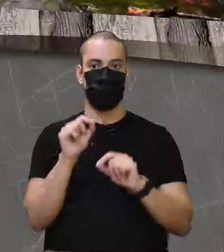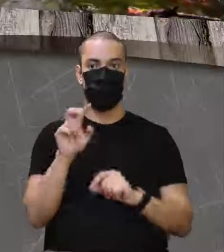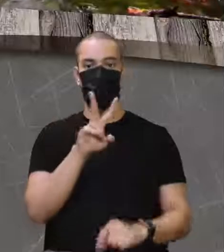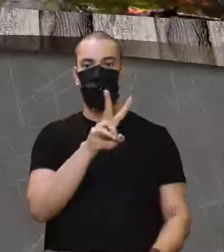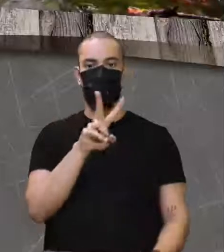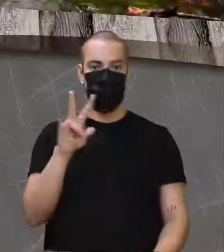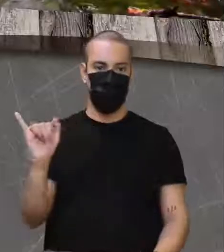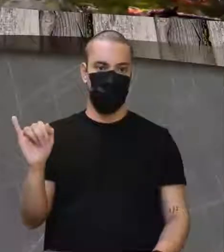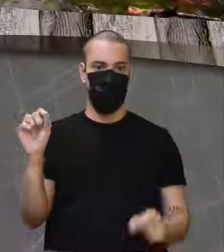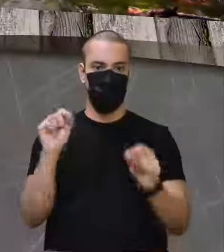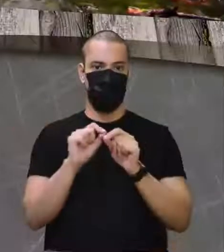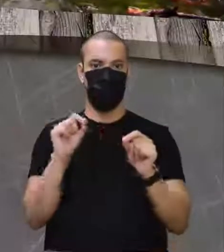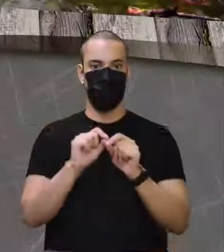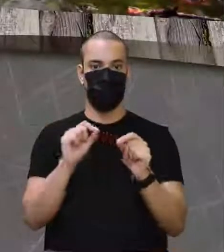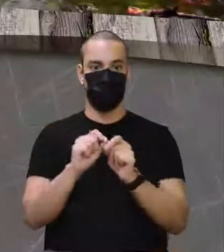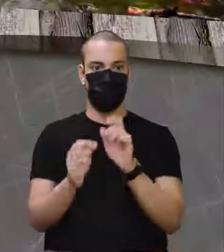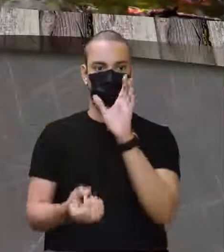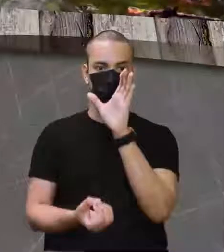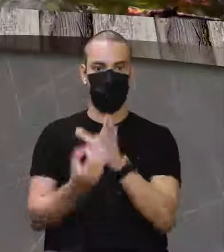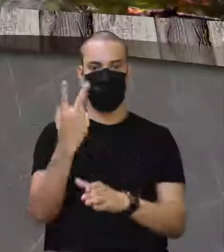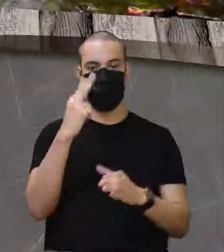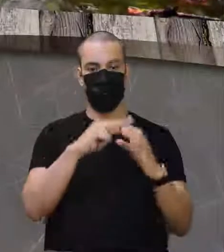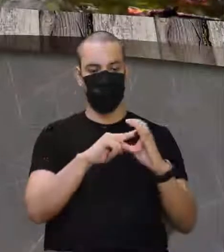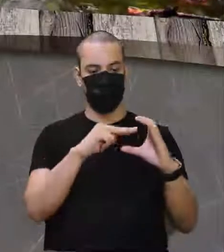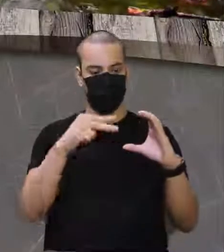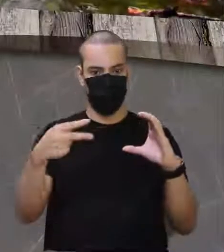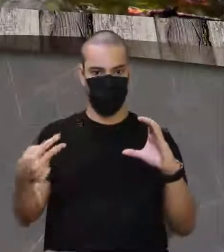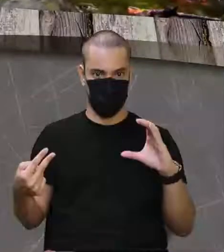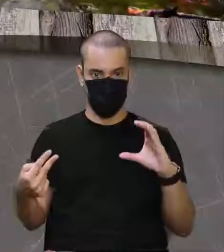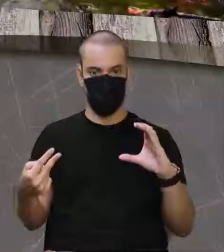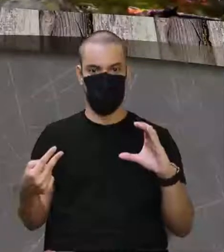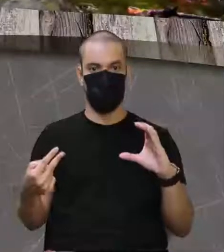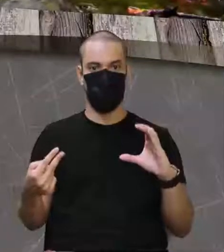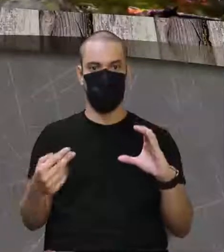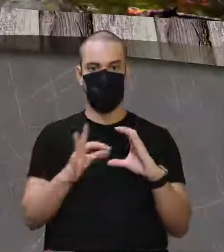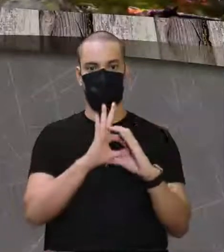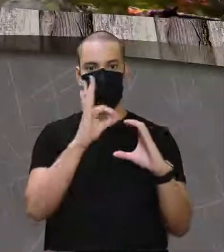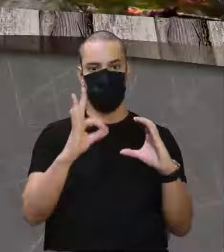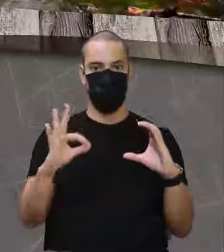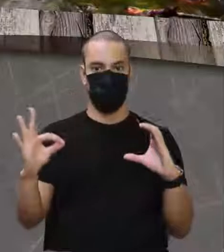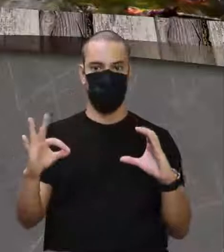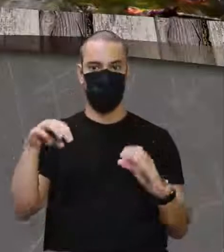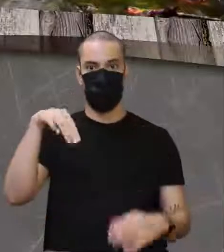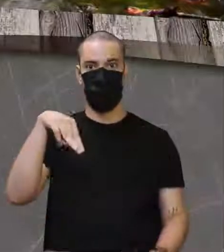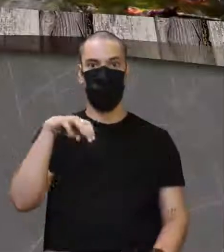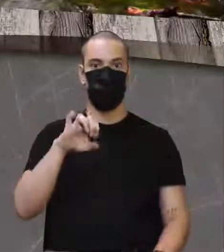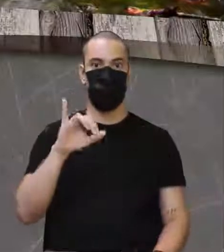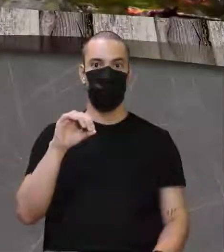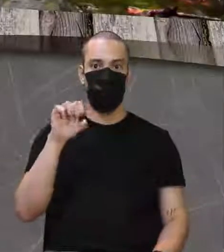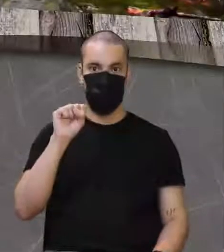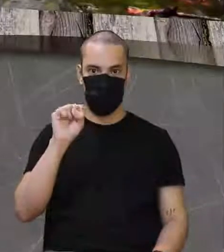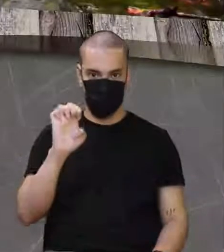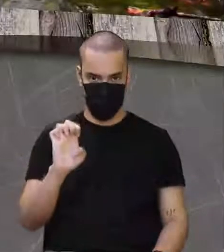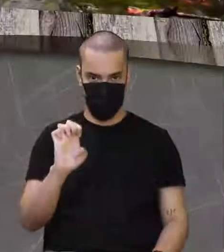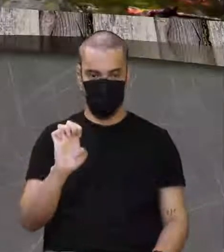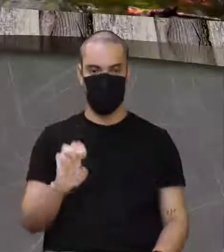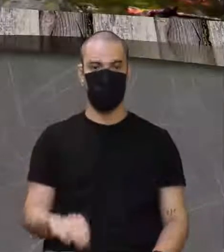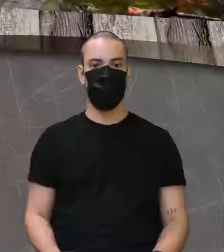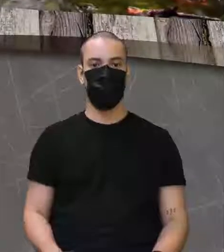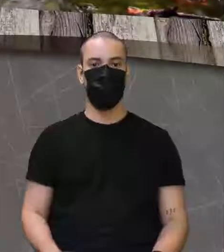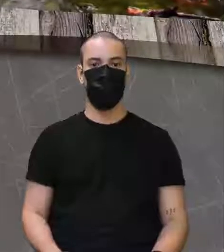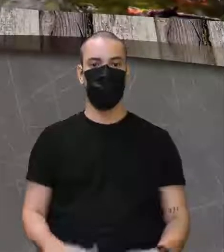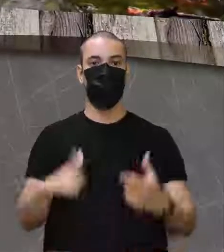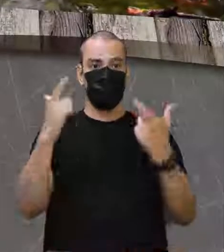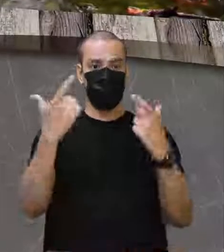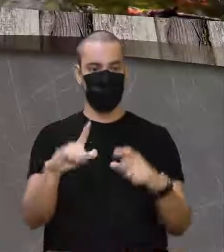que vai realizar a formação dos nossos gametas, que é a meiose. Exatamente. Lá